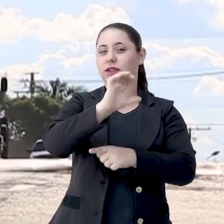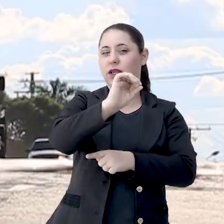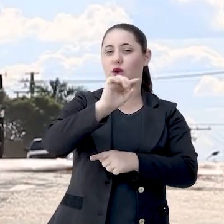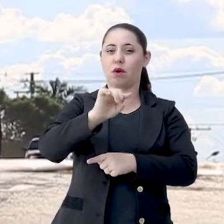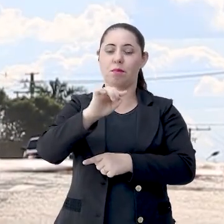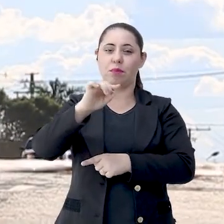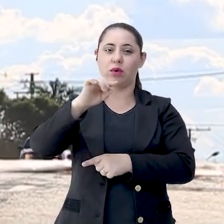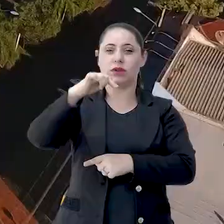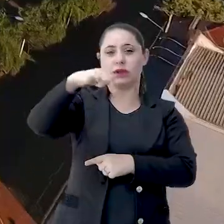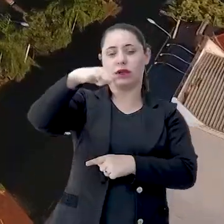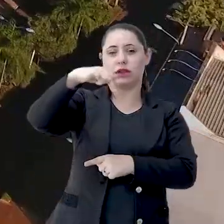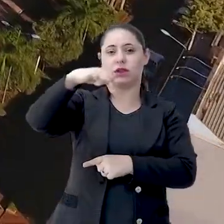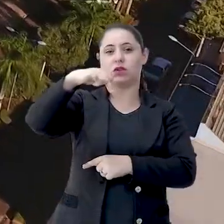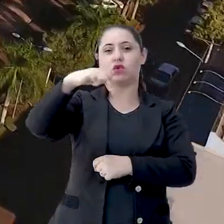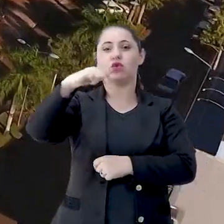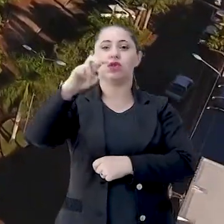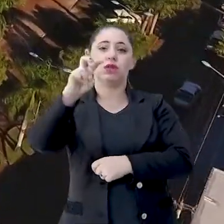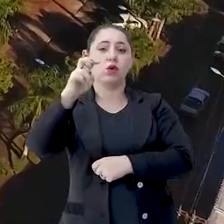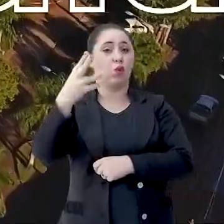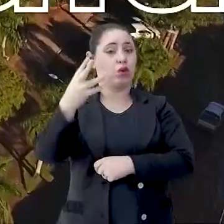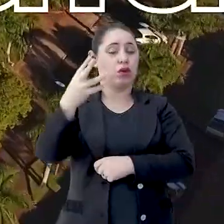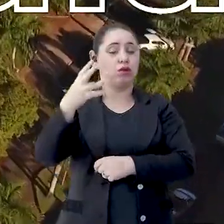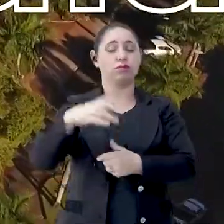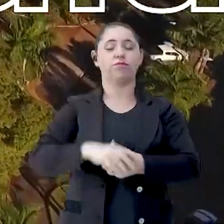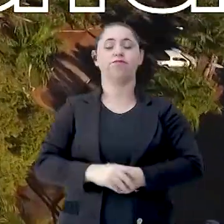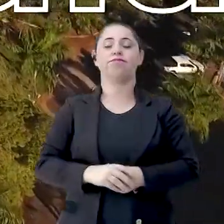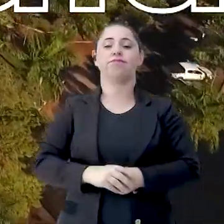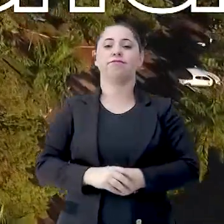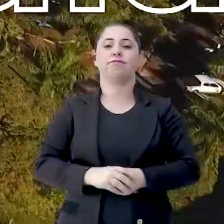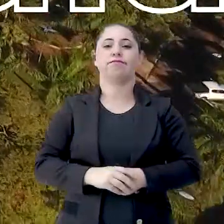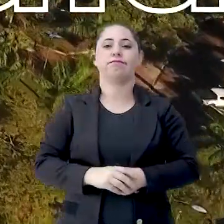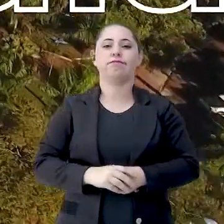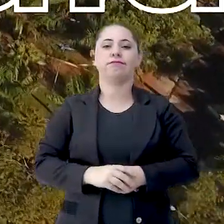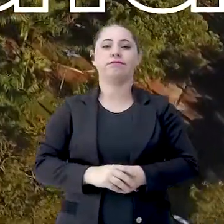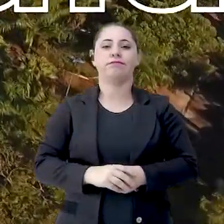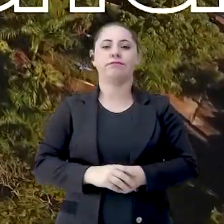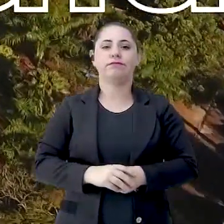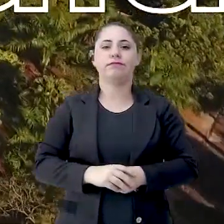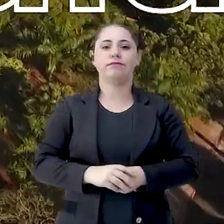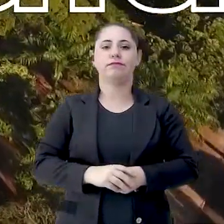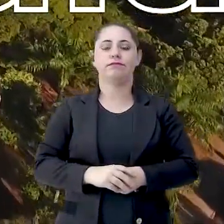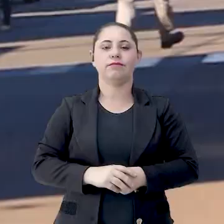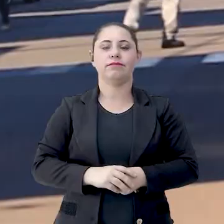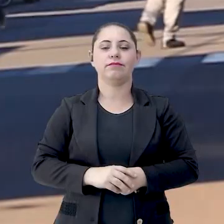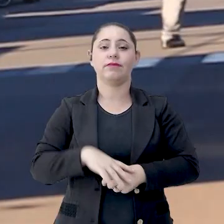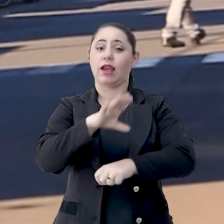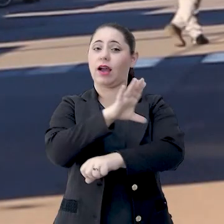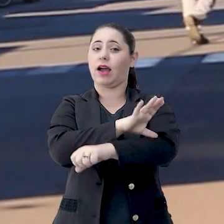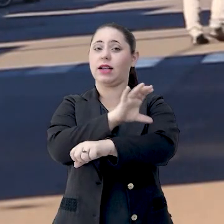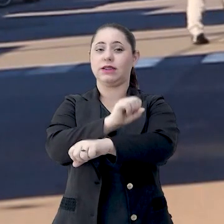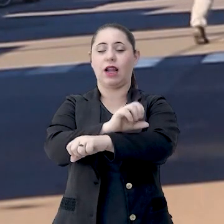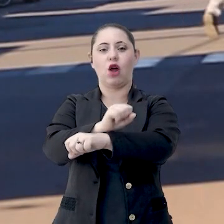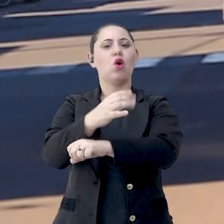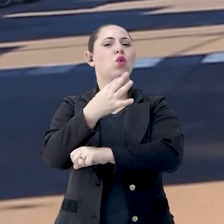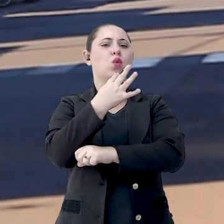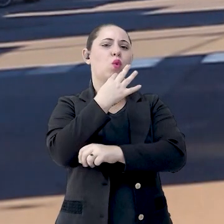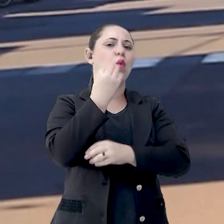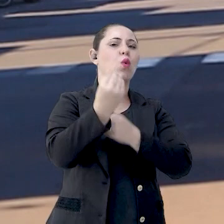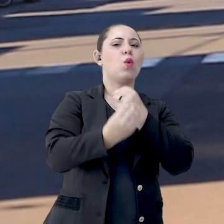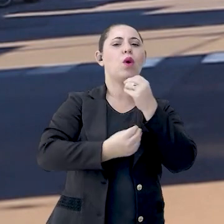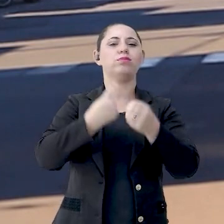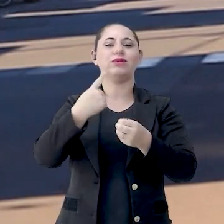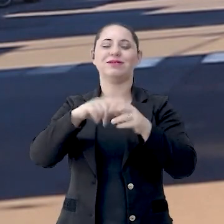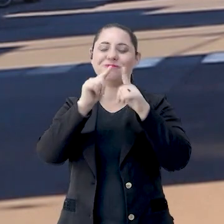Cacilândia é conhecida como a Cidade Sorriso. Possui uma infraestrutura moderna com redes de lojas importantes no